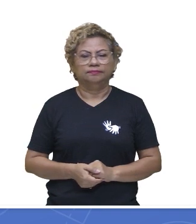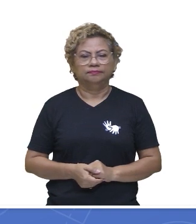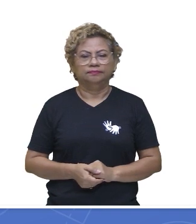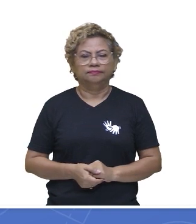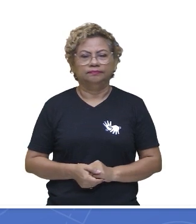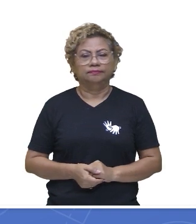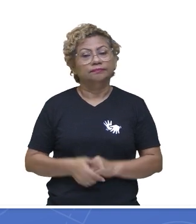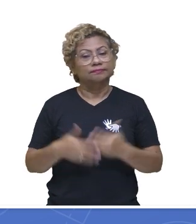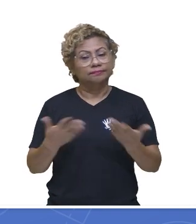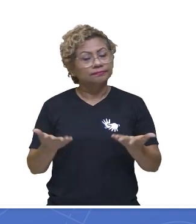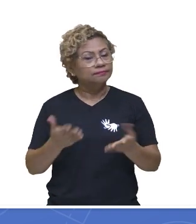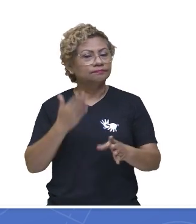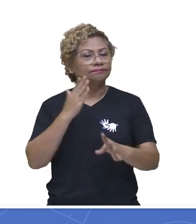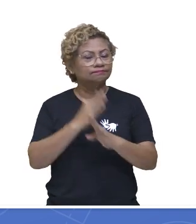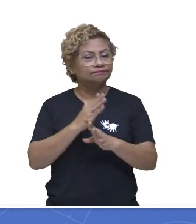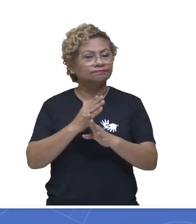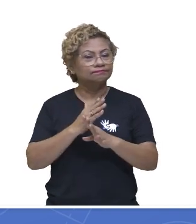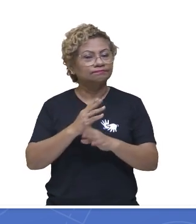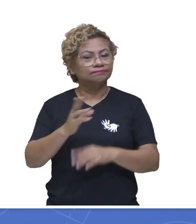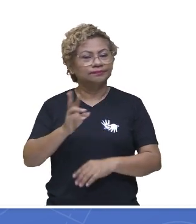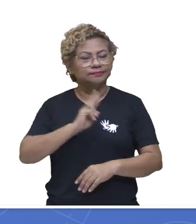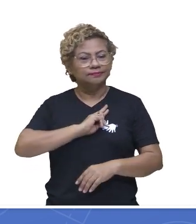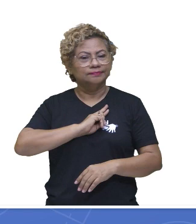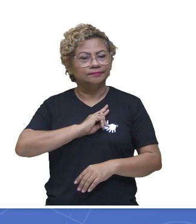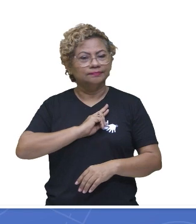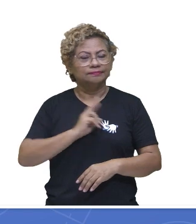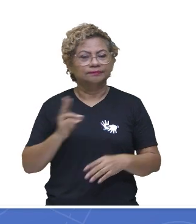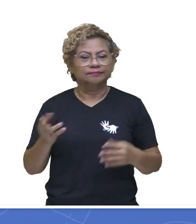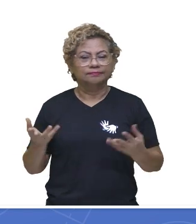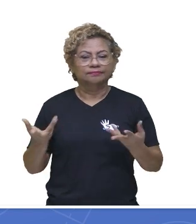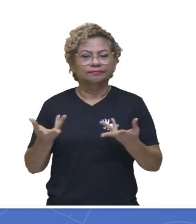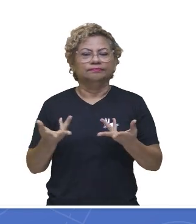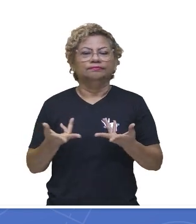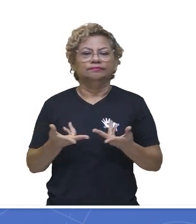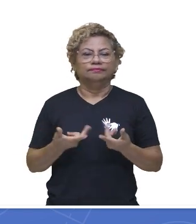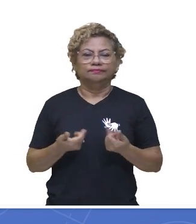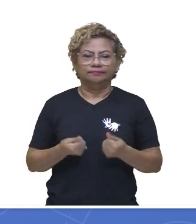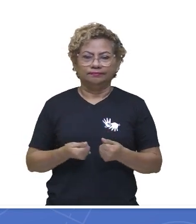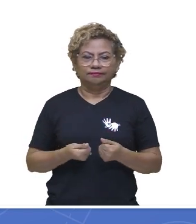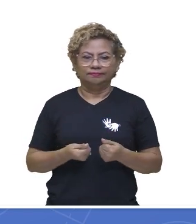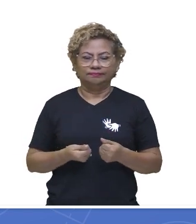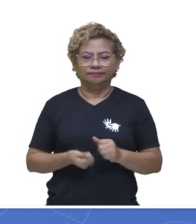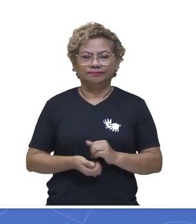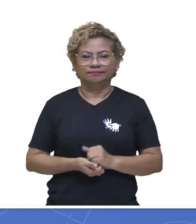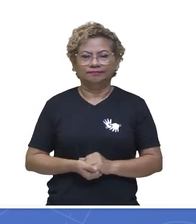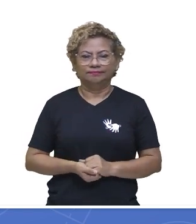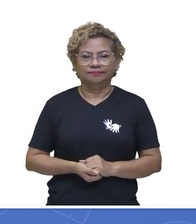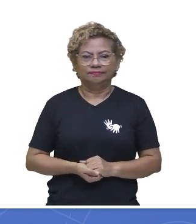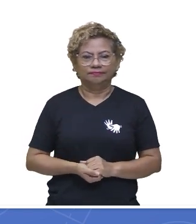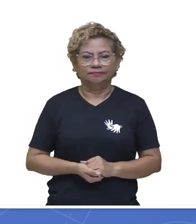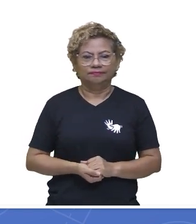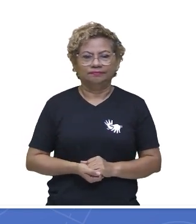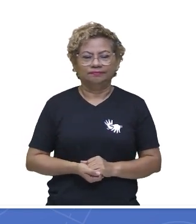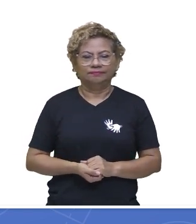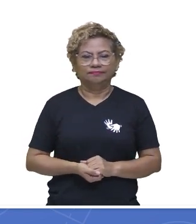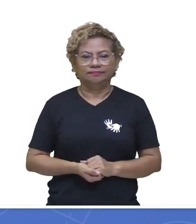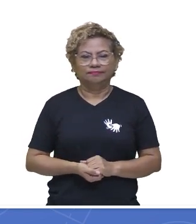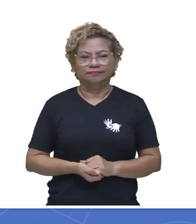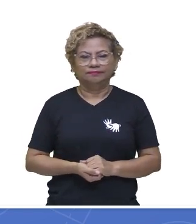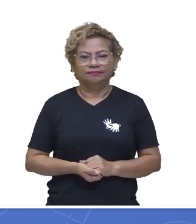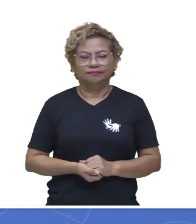Aí está o nosso comentário, tá? 3 mais 2, 5 mais 3 mais 2, que é igual